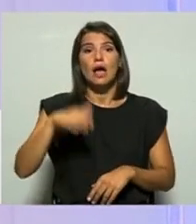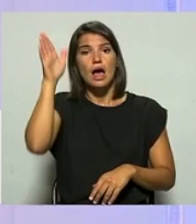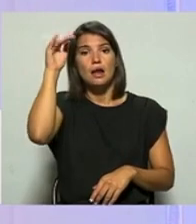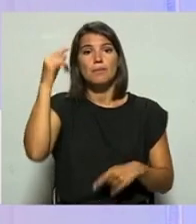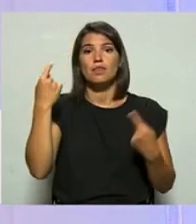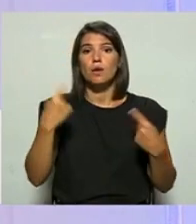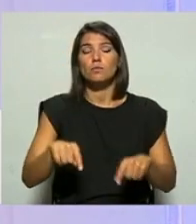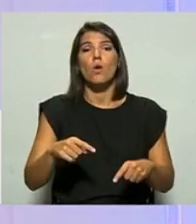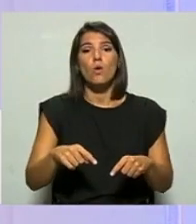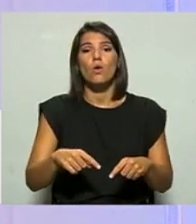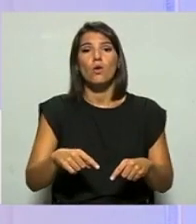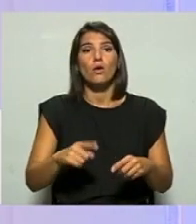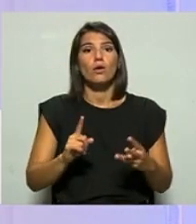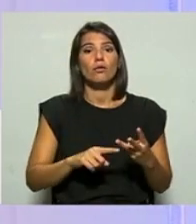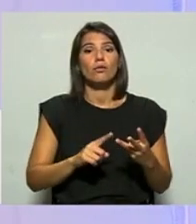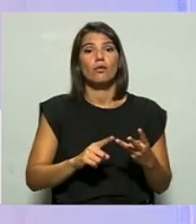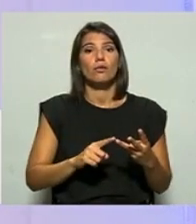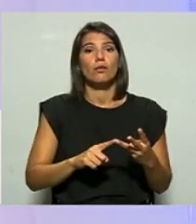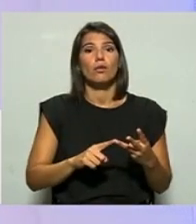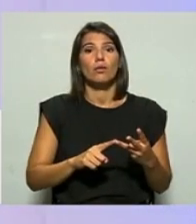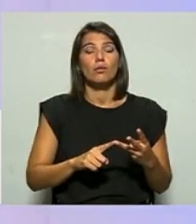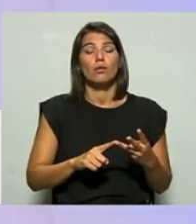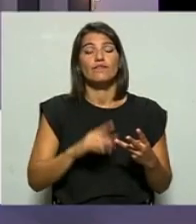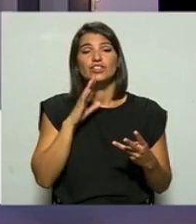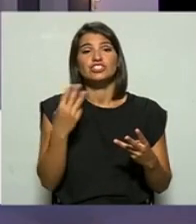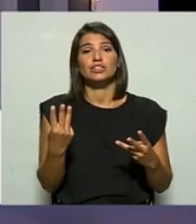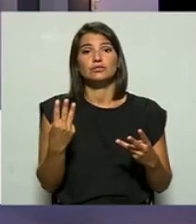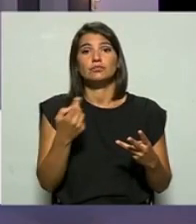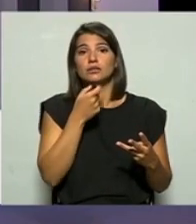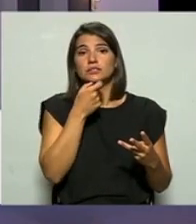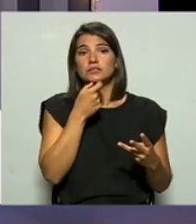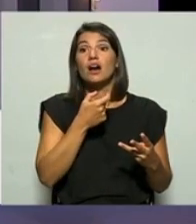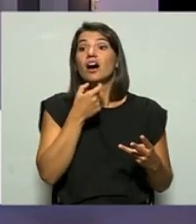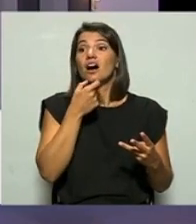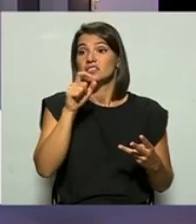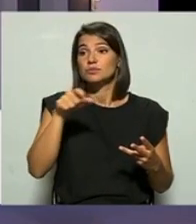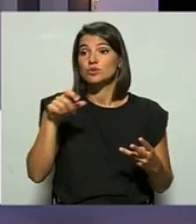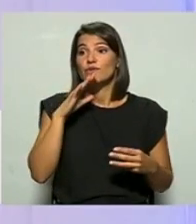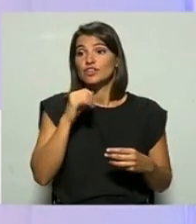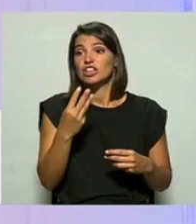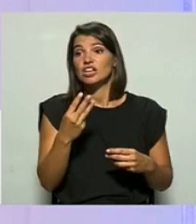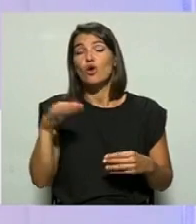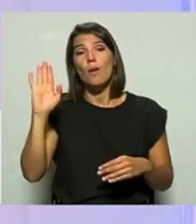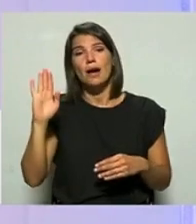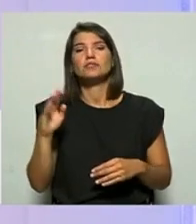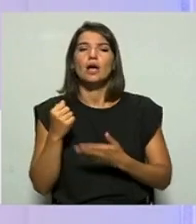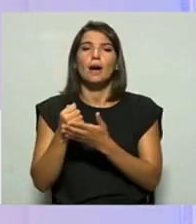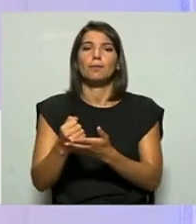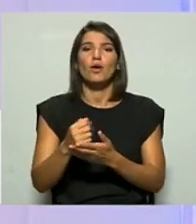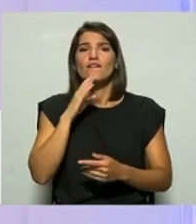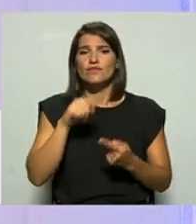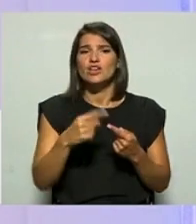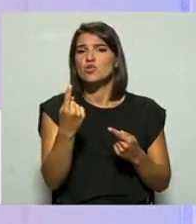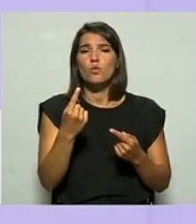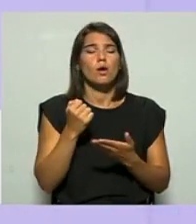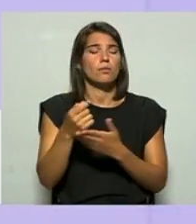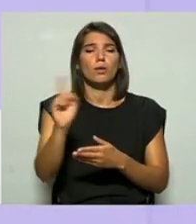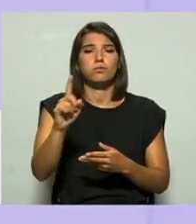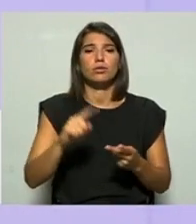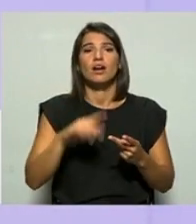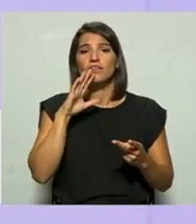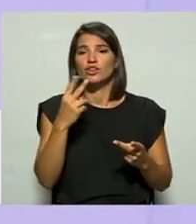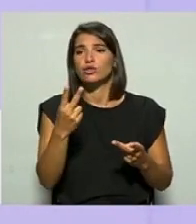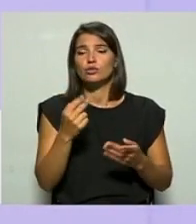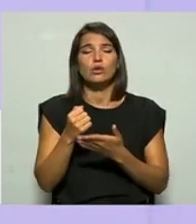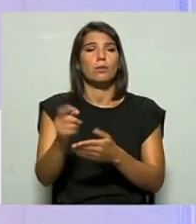pena ser aplicada a última a última medida importante aqui Almada só tipologia quem tem eu fiz para quem tem um filho não precisa gelado quem tem